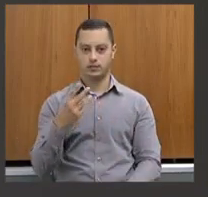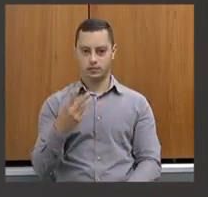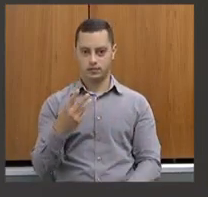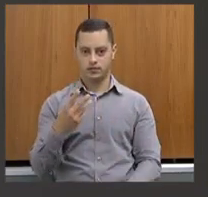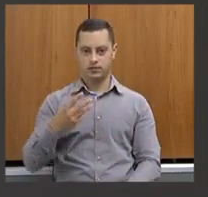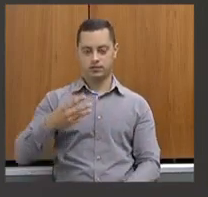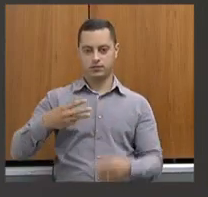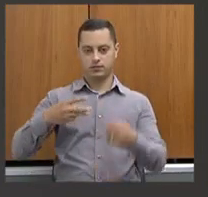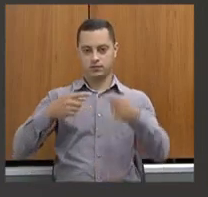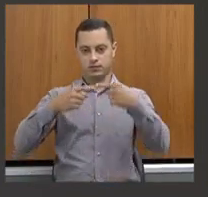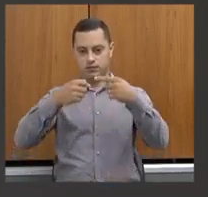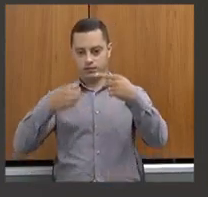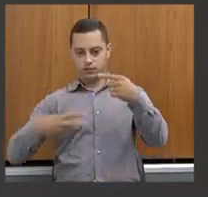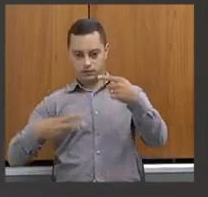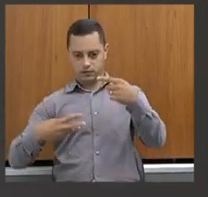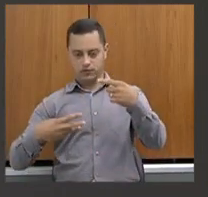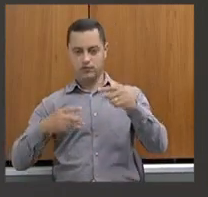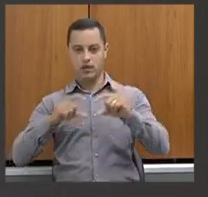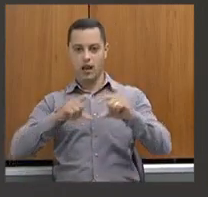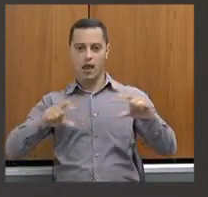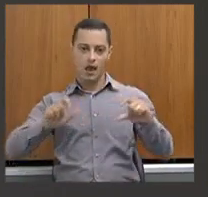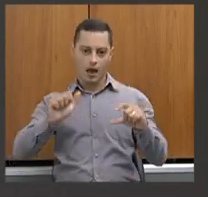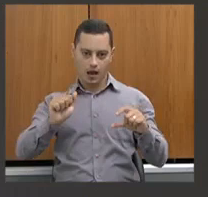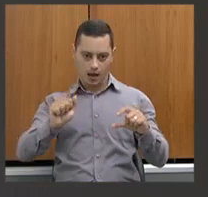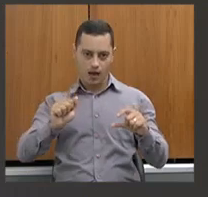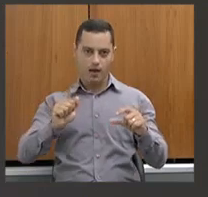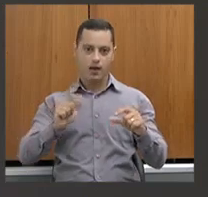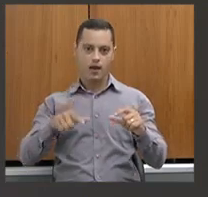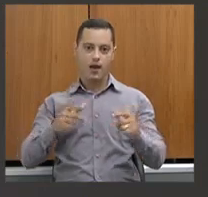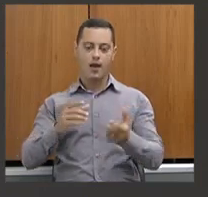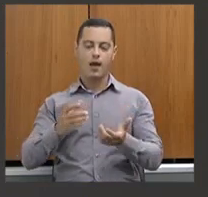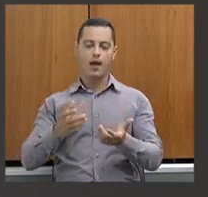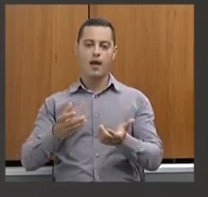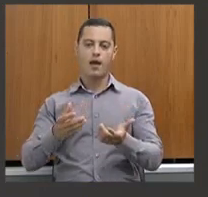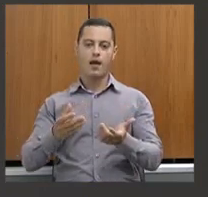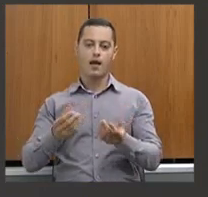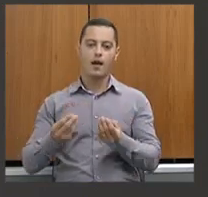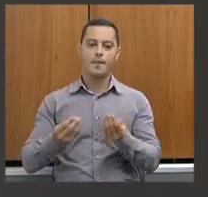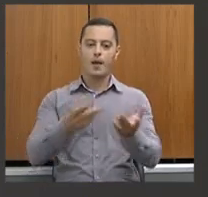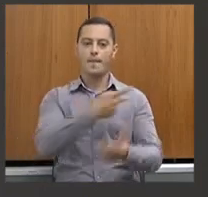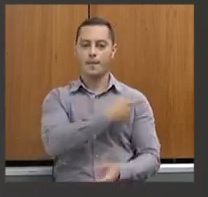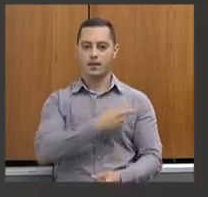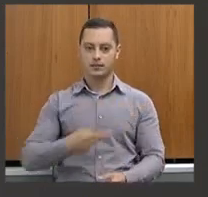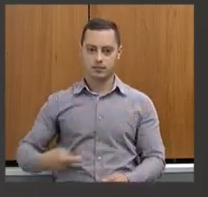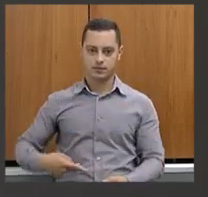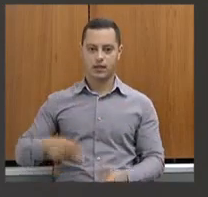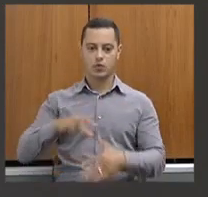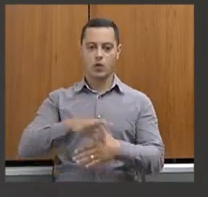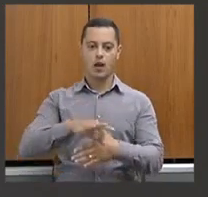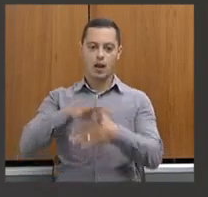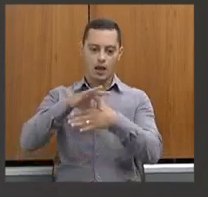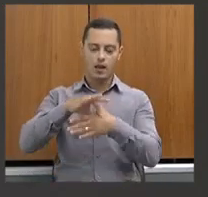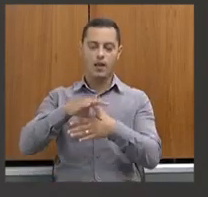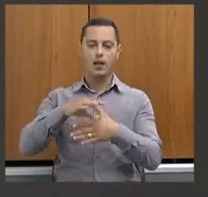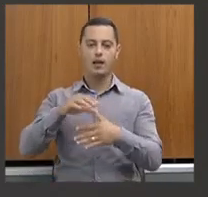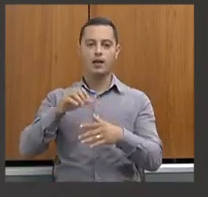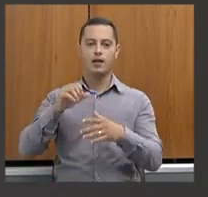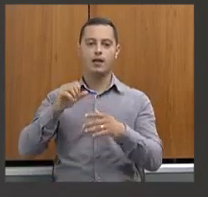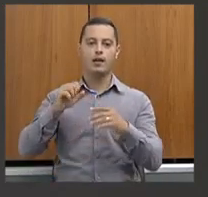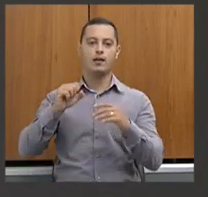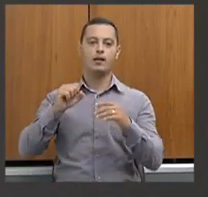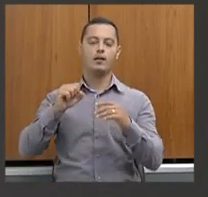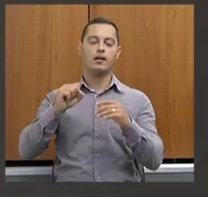3º a linha a do Regimento Interno seja encaminhado ao presidente membros da mesa e líderes no senado federal pedido de